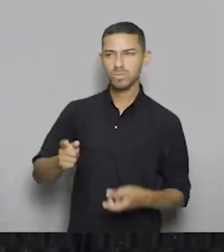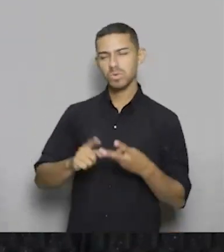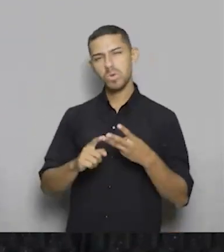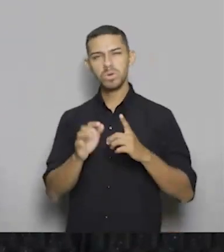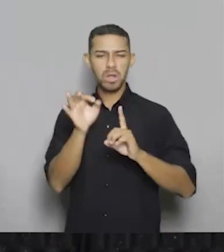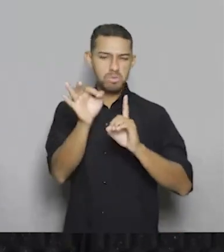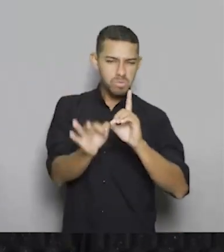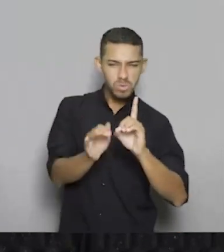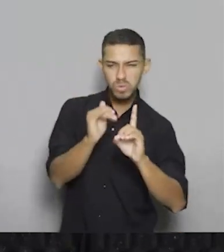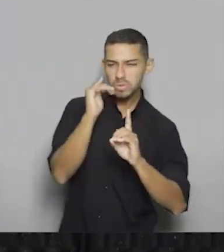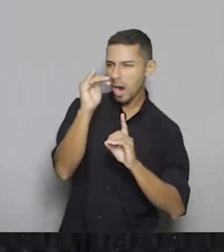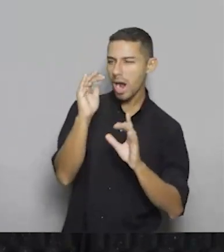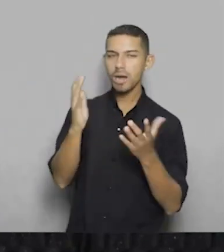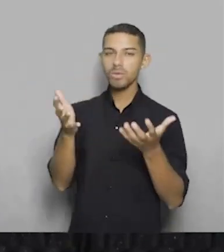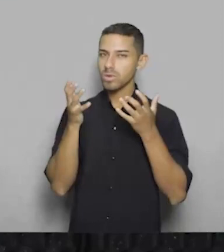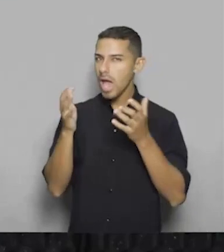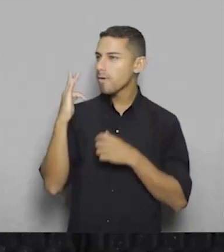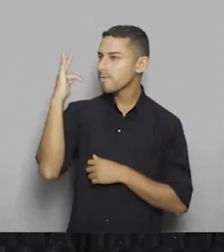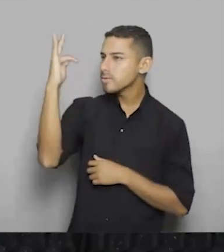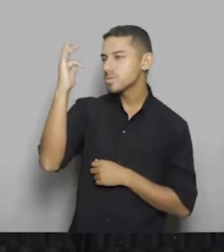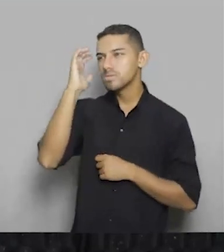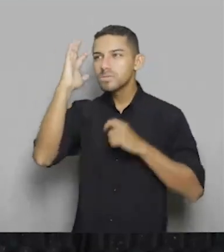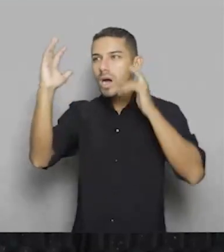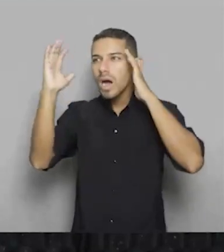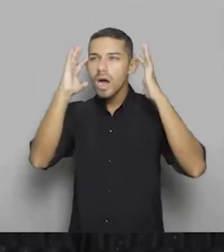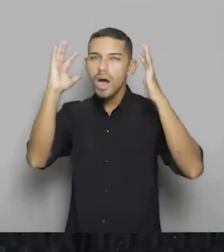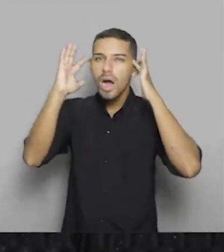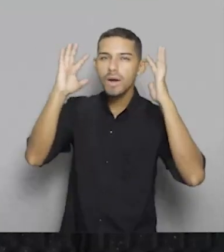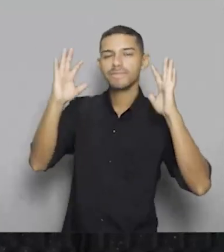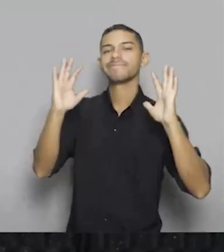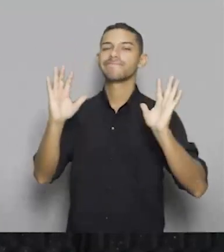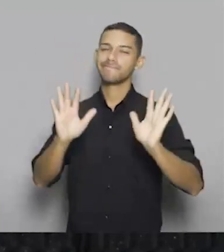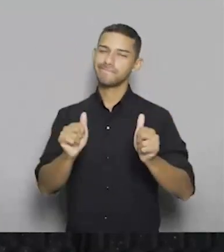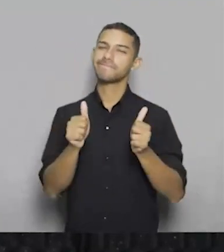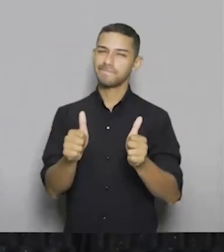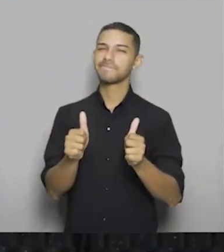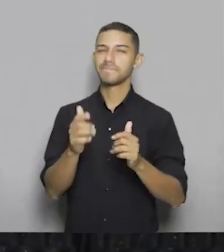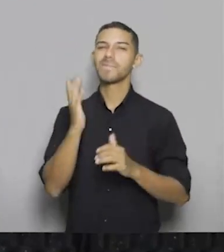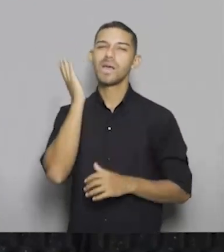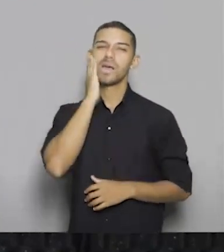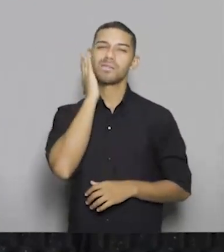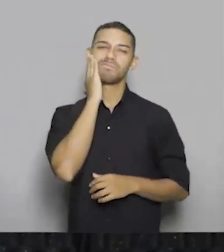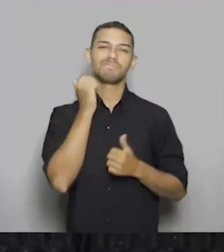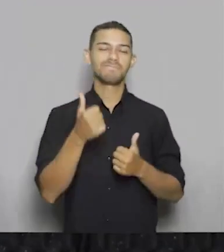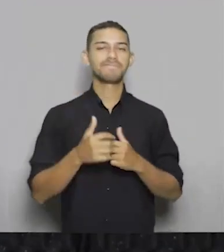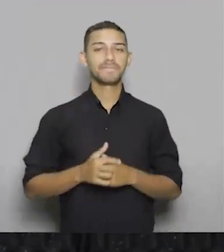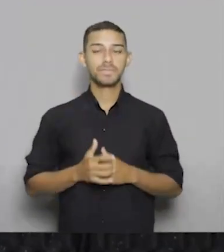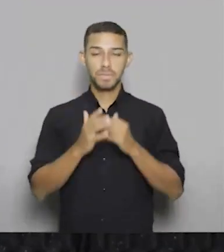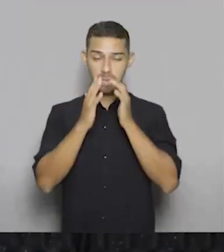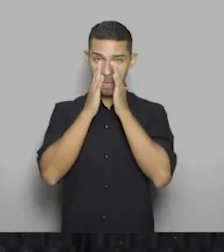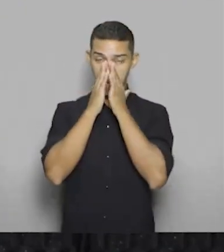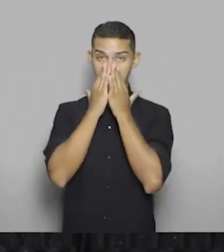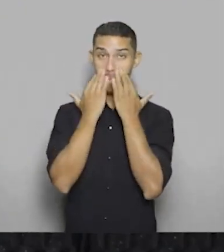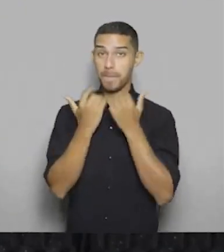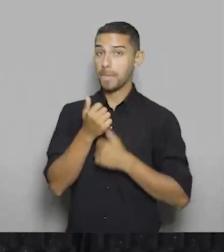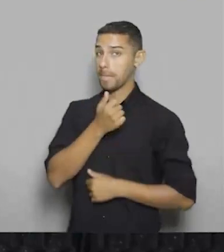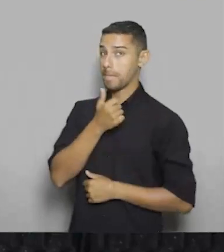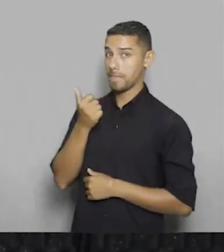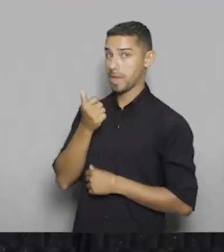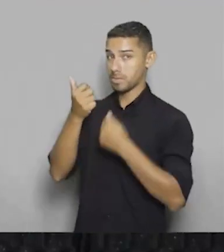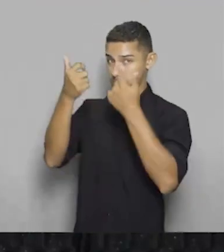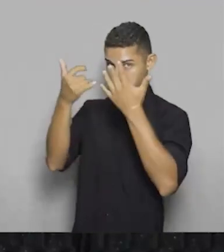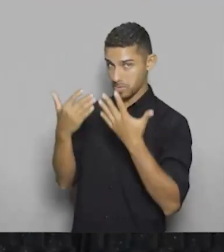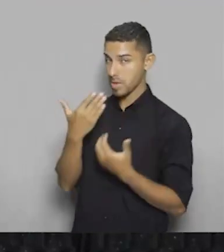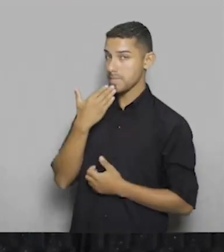alcançar esse desejo, certo? Então, voltando aqui para a questão, O que é que ele está pedindo? O título do